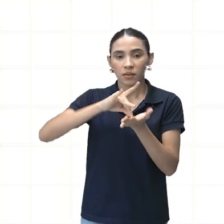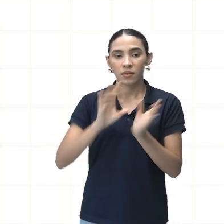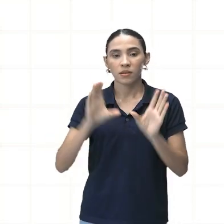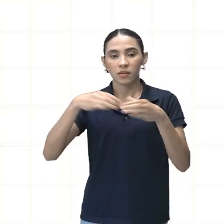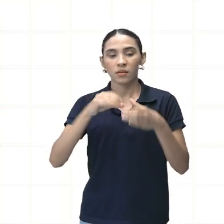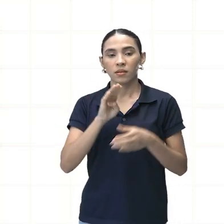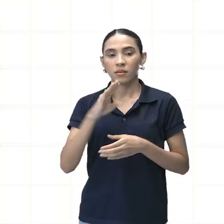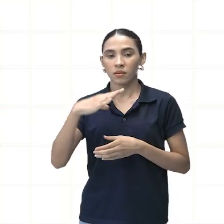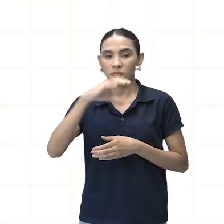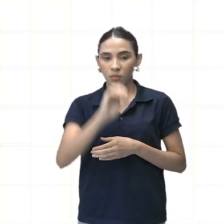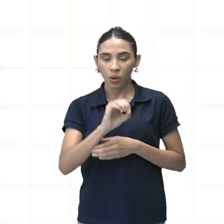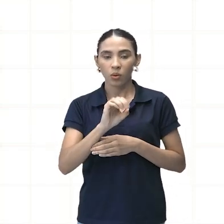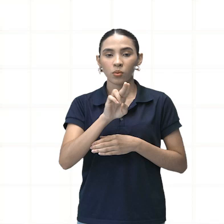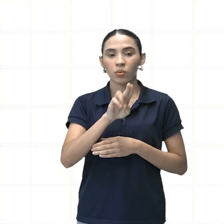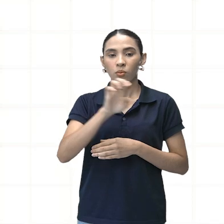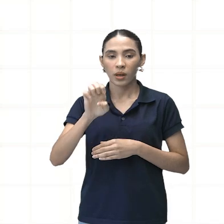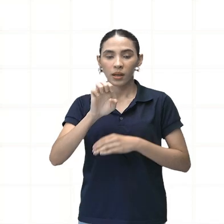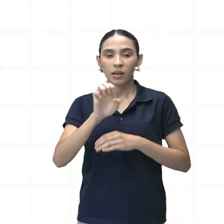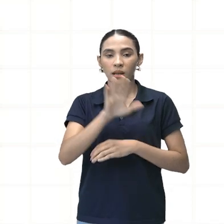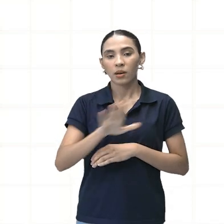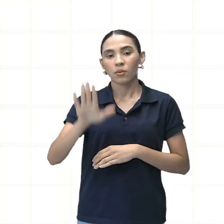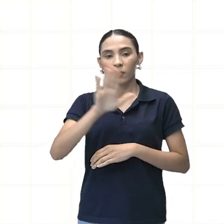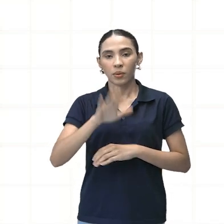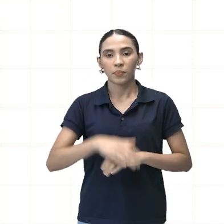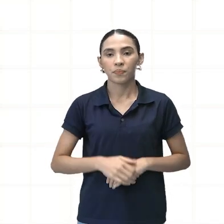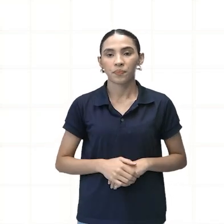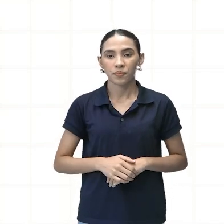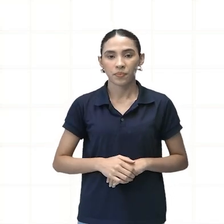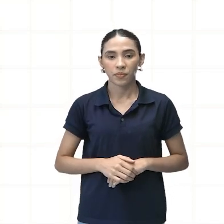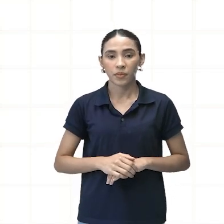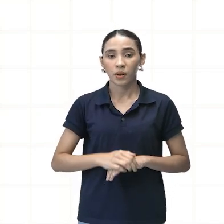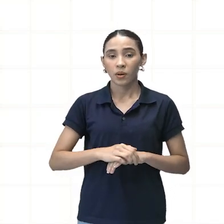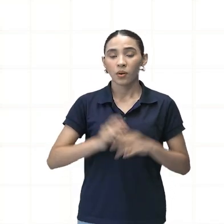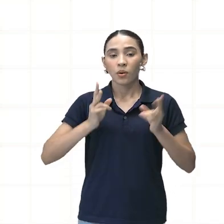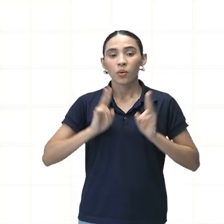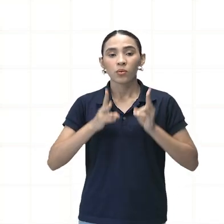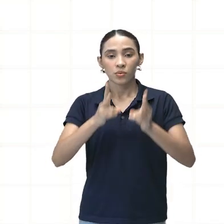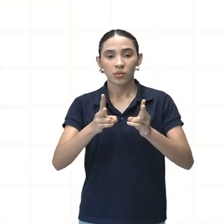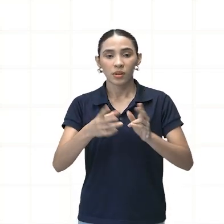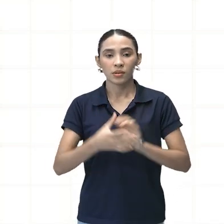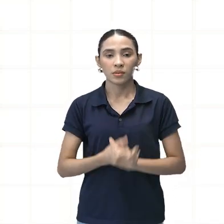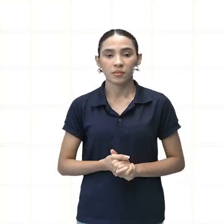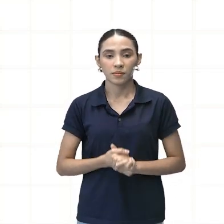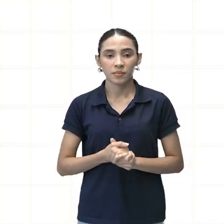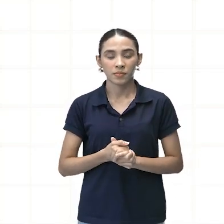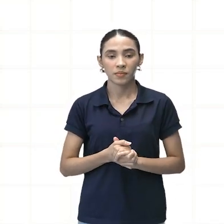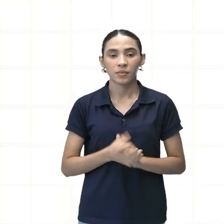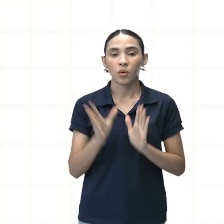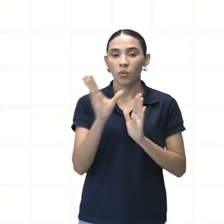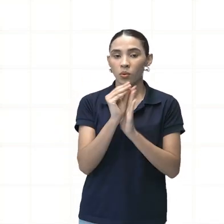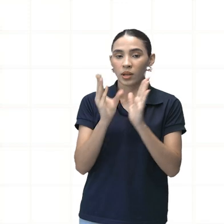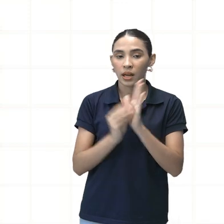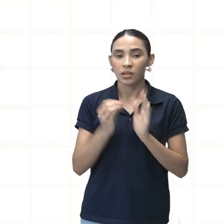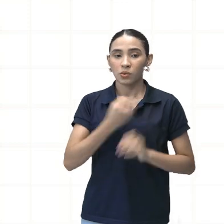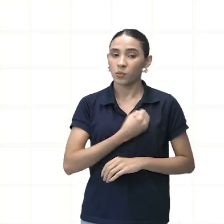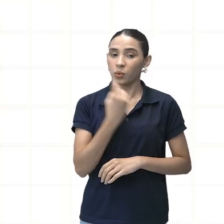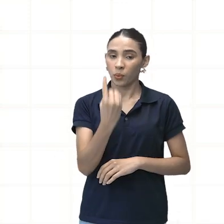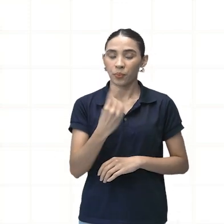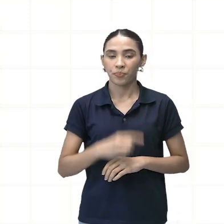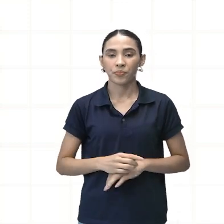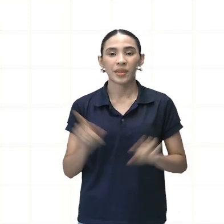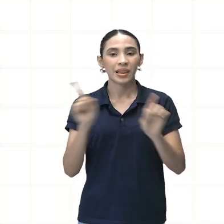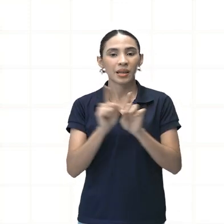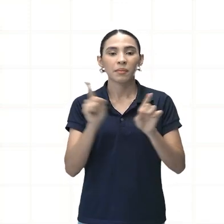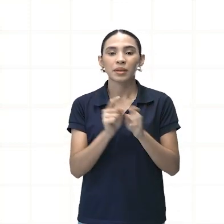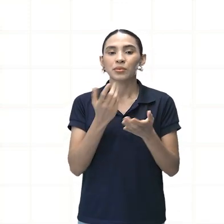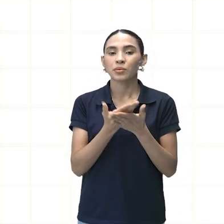bloco econômico europeu, certo? Bem, prosseguindo com as nossas aulas da unidade de número 1, nós